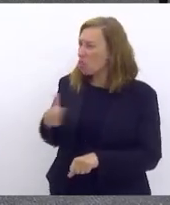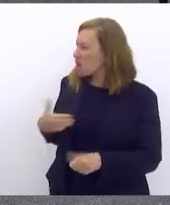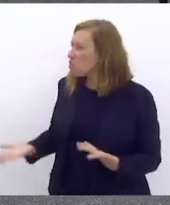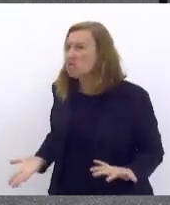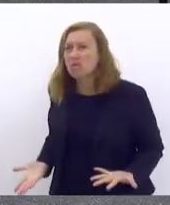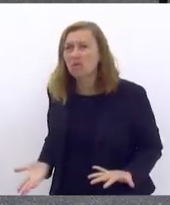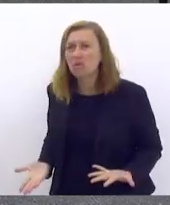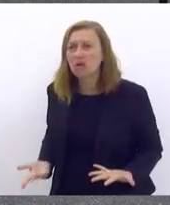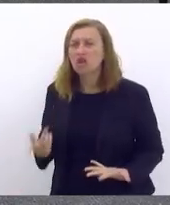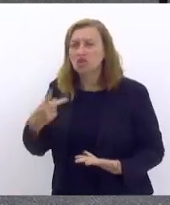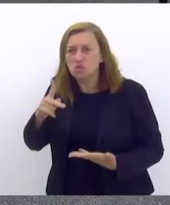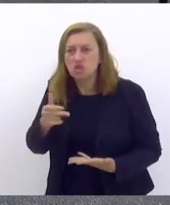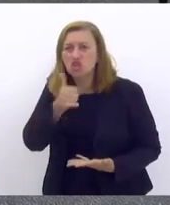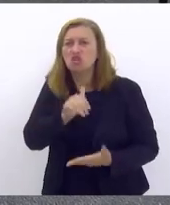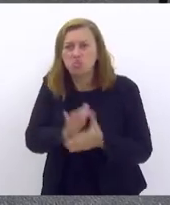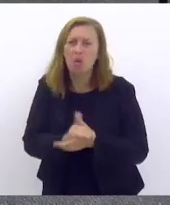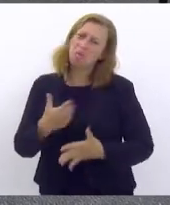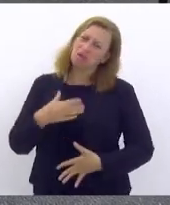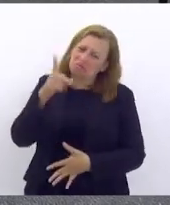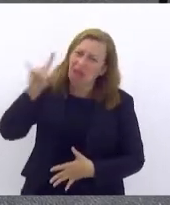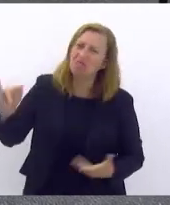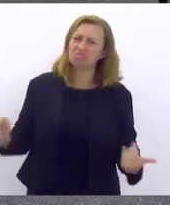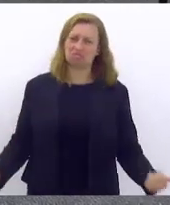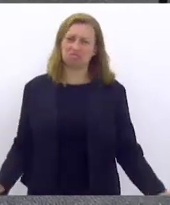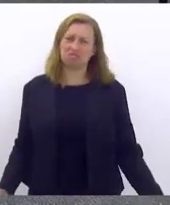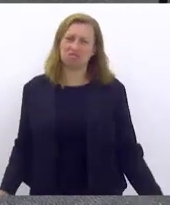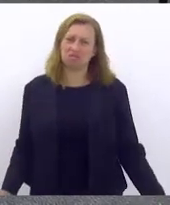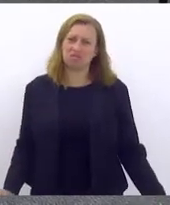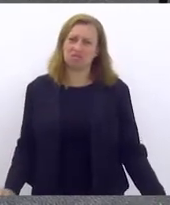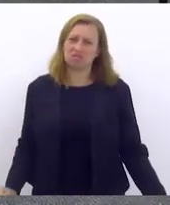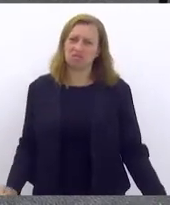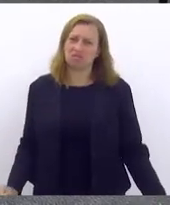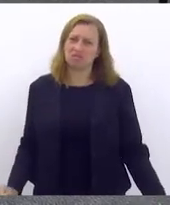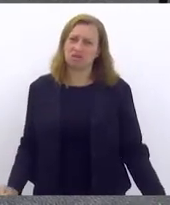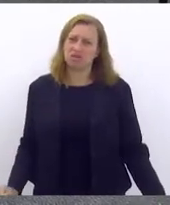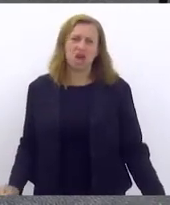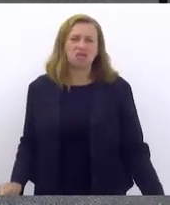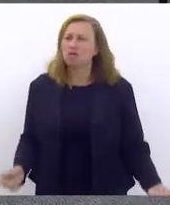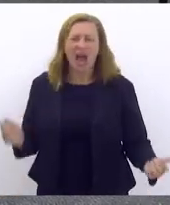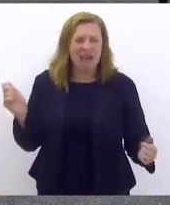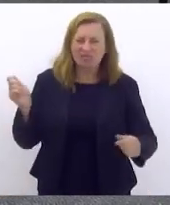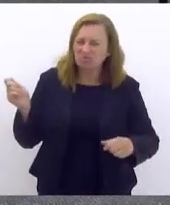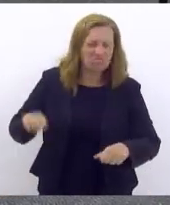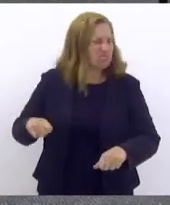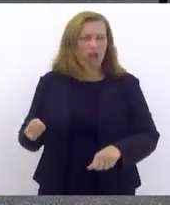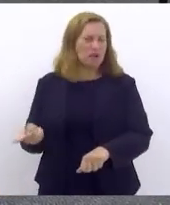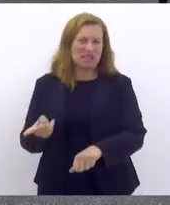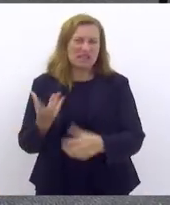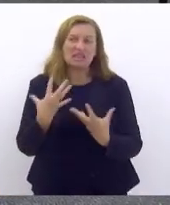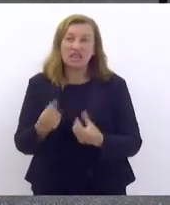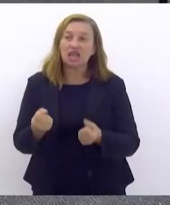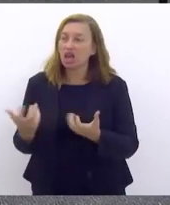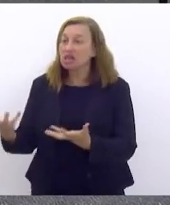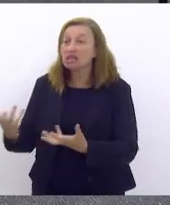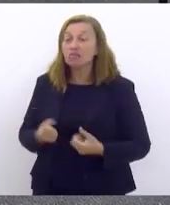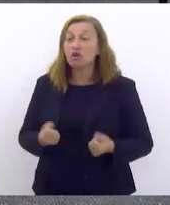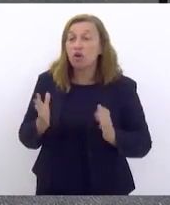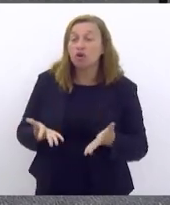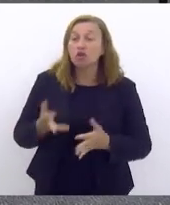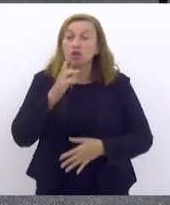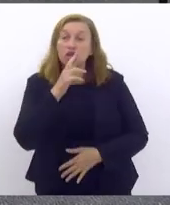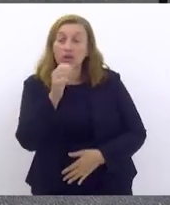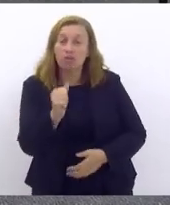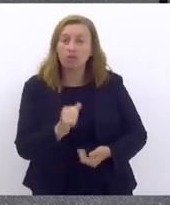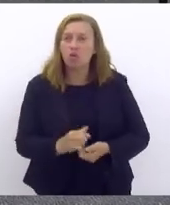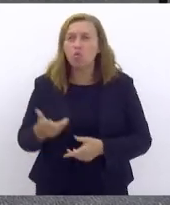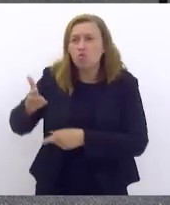cara. Pelo amor de Deus, porra. Não dá para aceitar. Recebi hoje, Rodrigo Amorim,